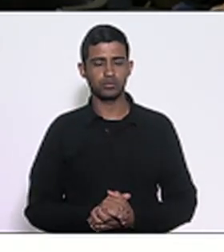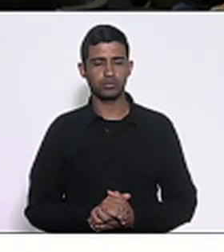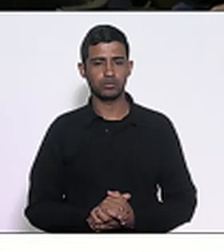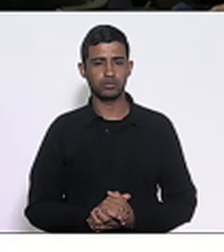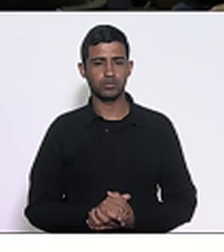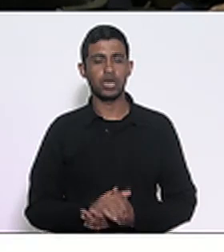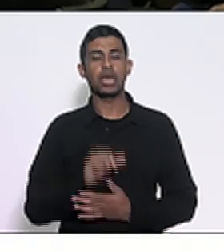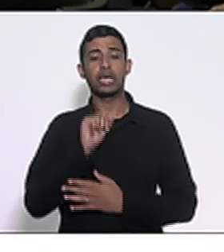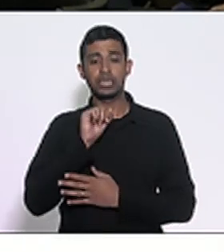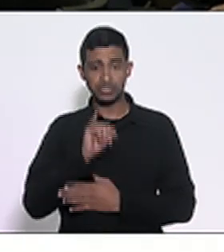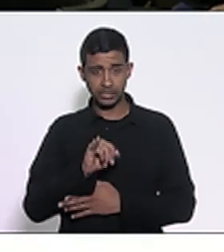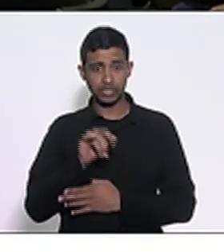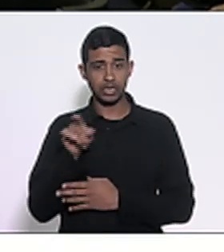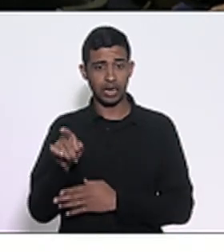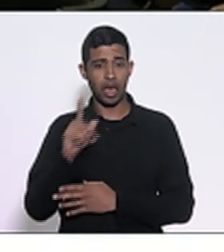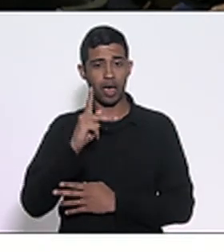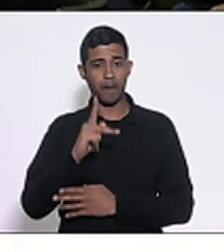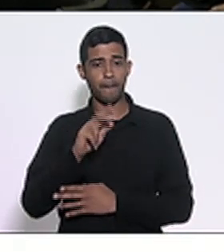Proderj tem